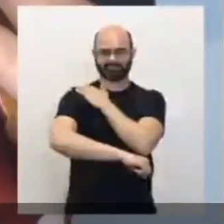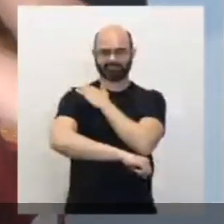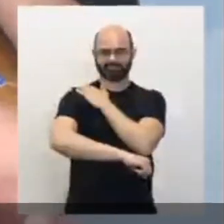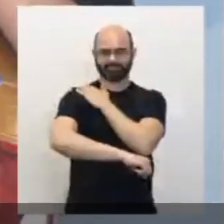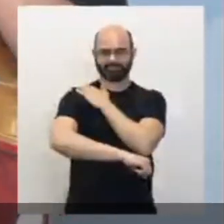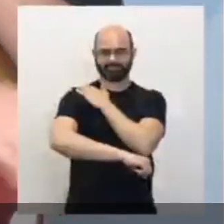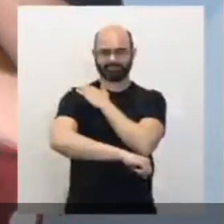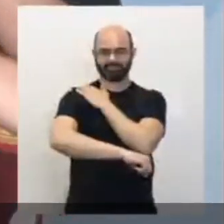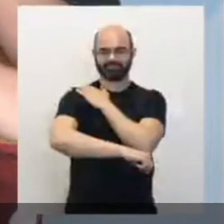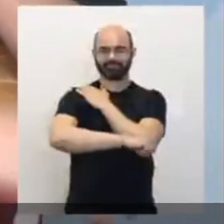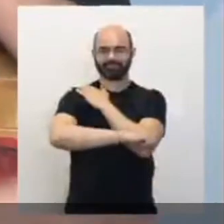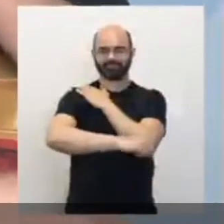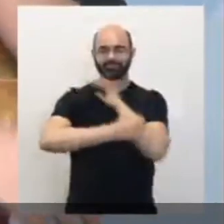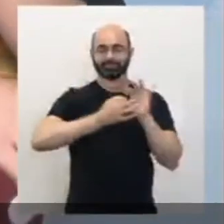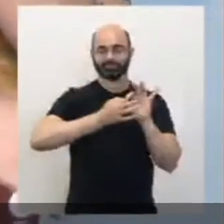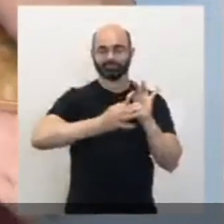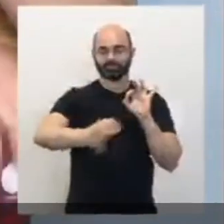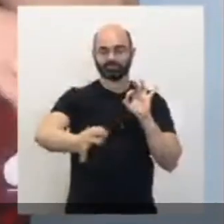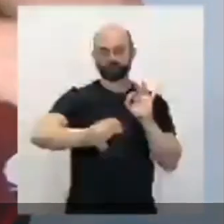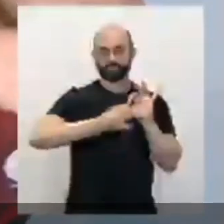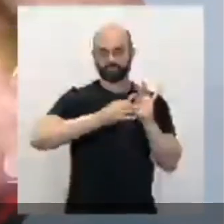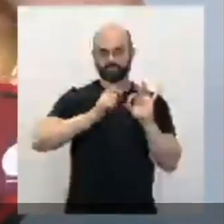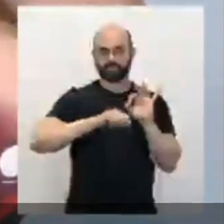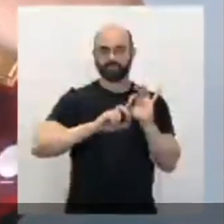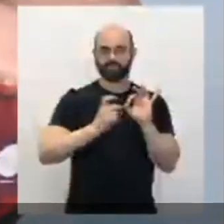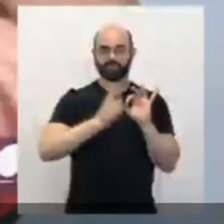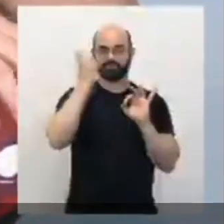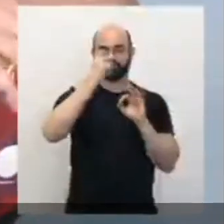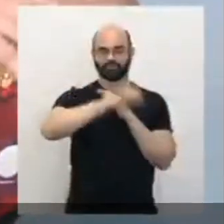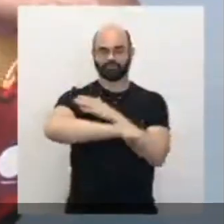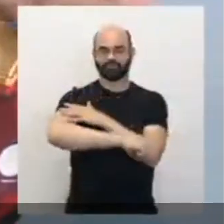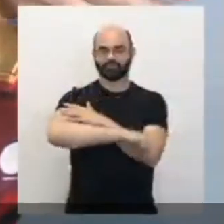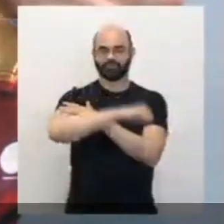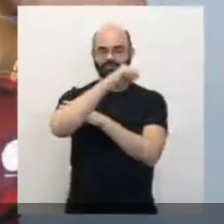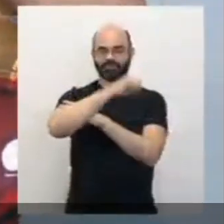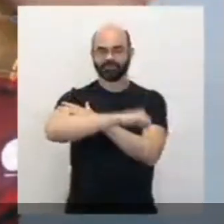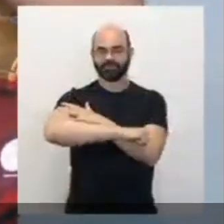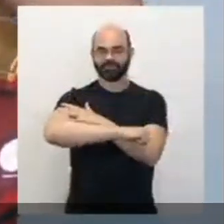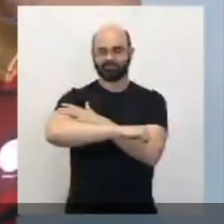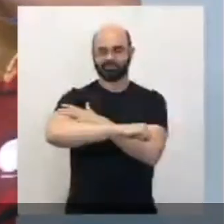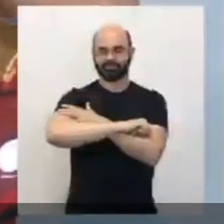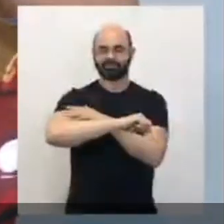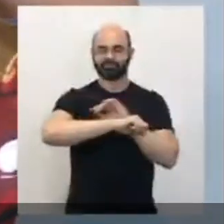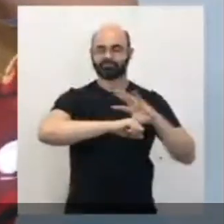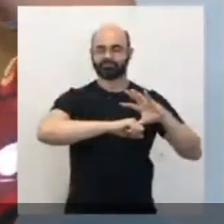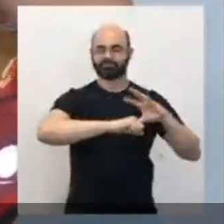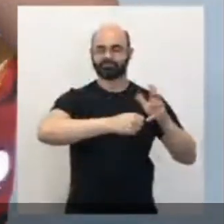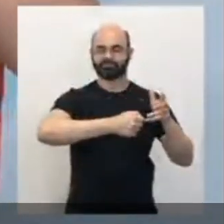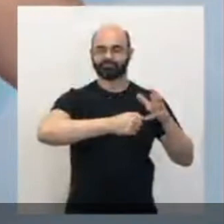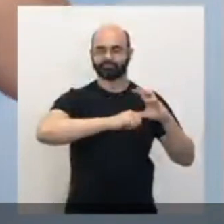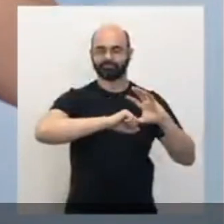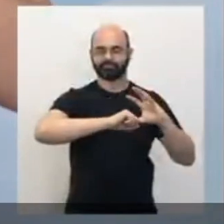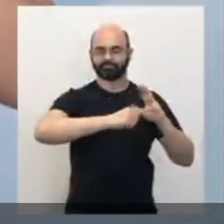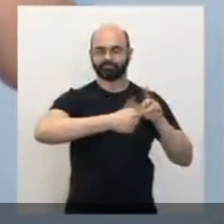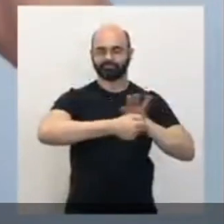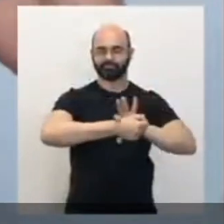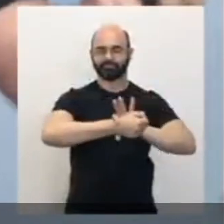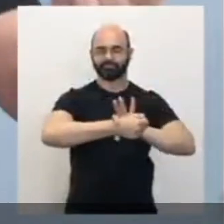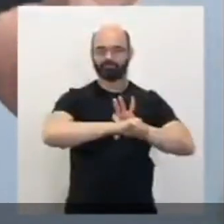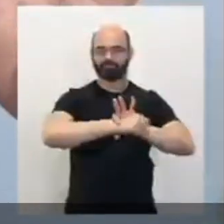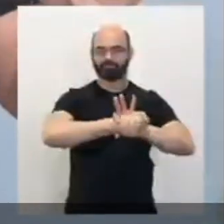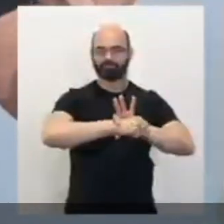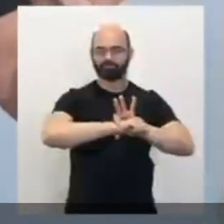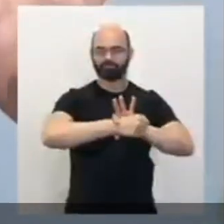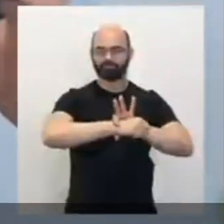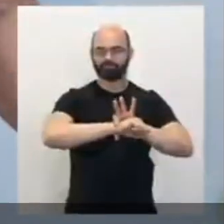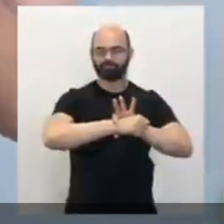o movimento de extensão, né? Então, altura, extensão. Eu tenho rotação aqui no pulso. Eu